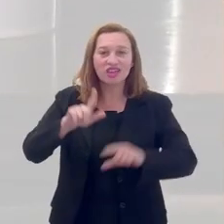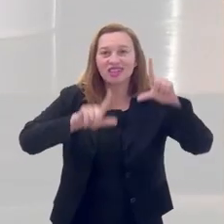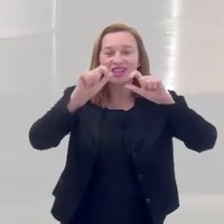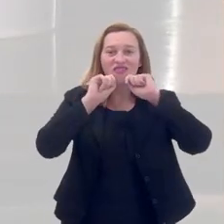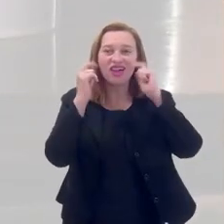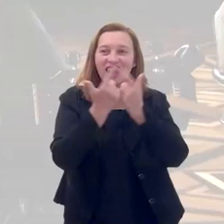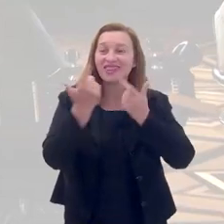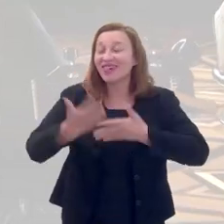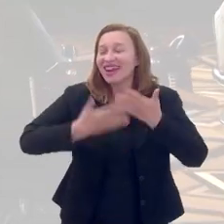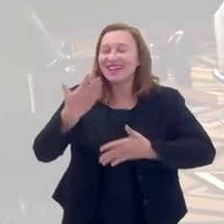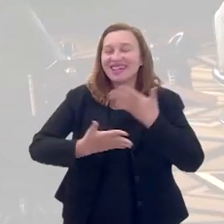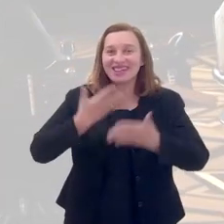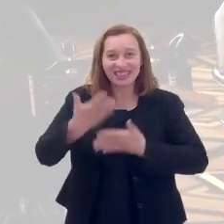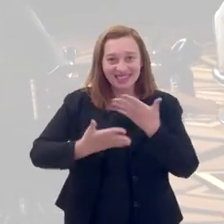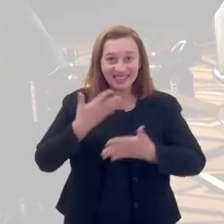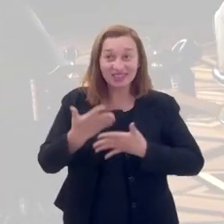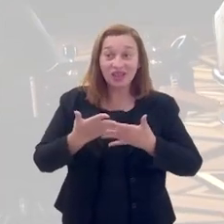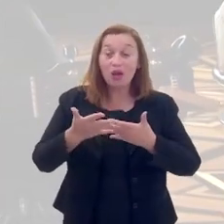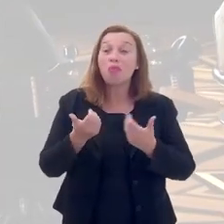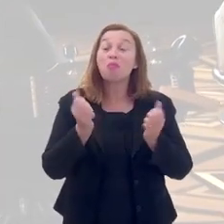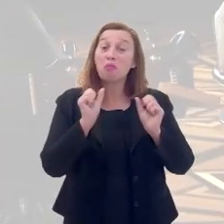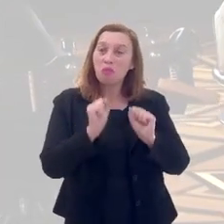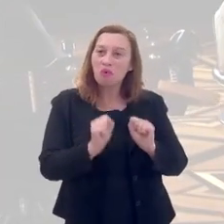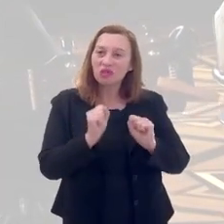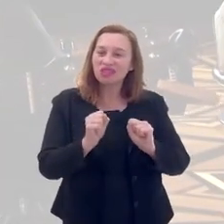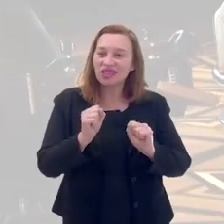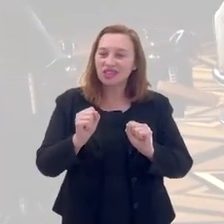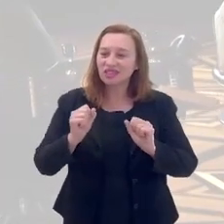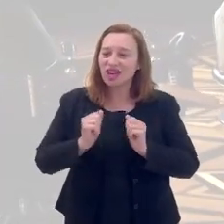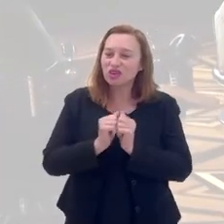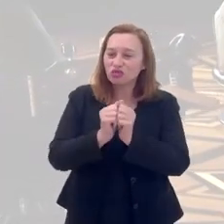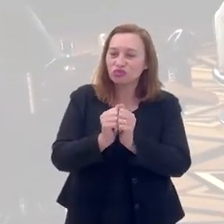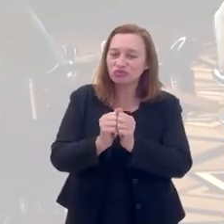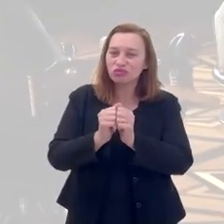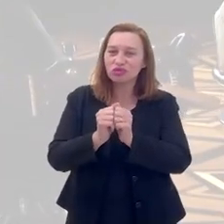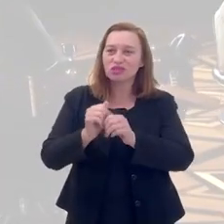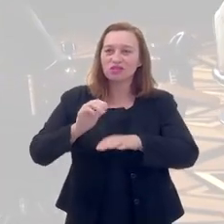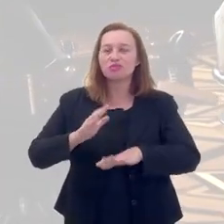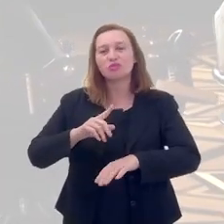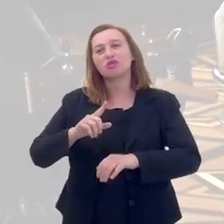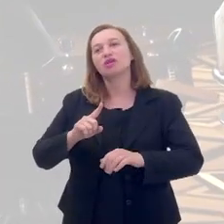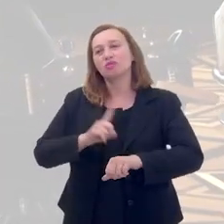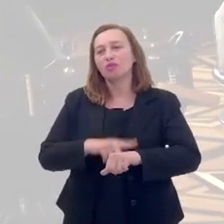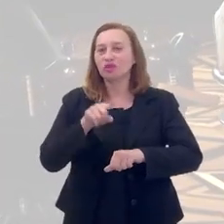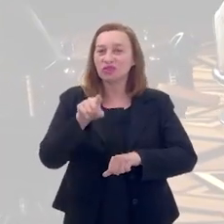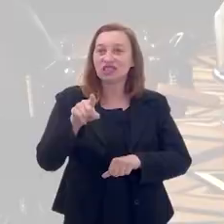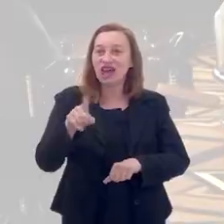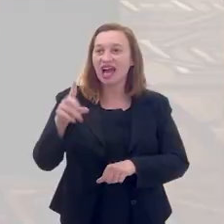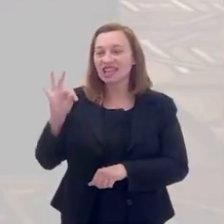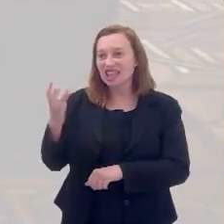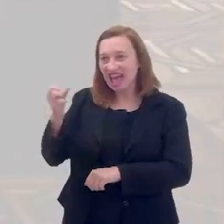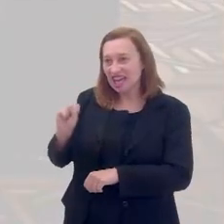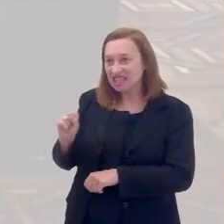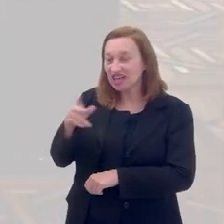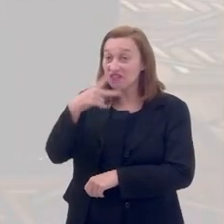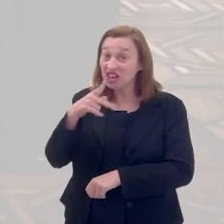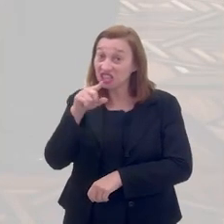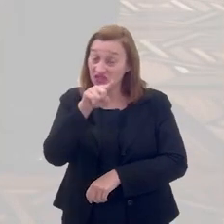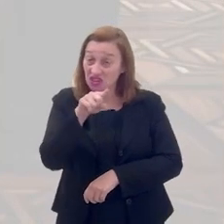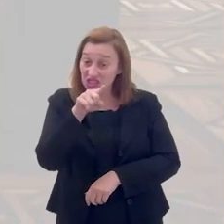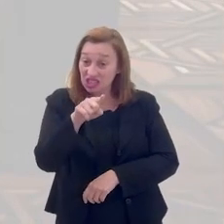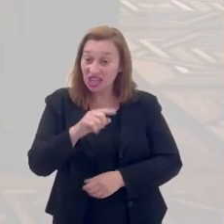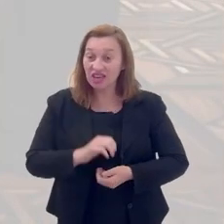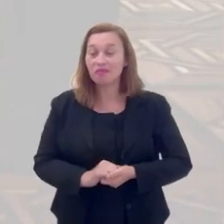veem aqui na TV alérgica uma alegria muito grande de poder Celebrar esse momento contigo muito obrigado pelo convite a Thaisinha tava me passando na sua ficha